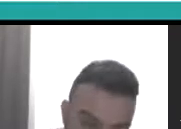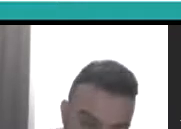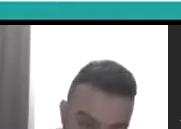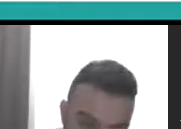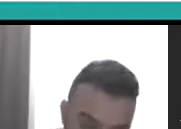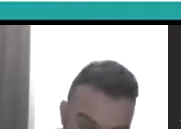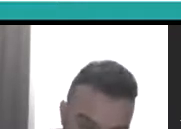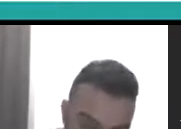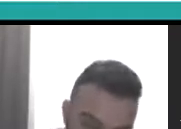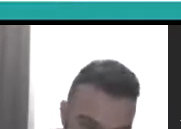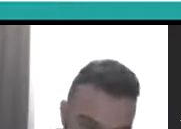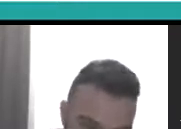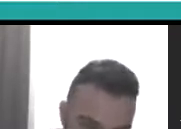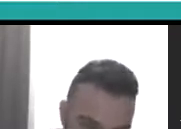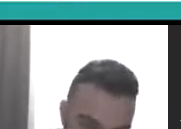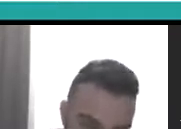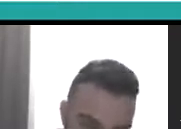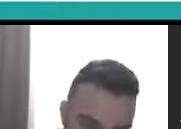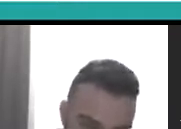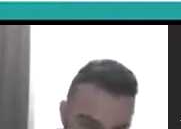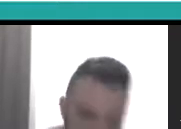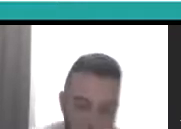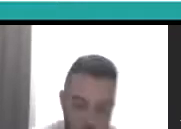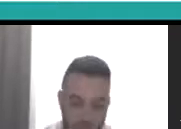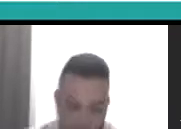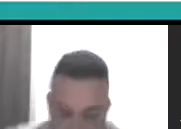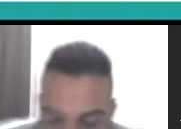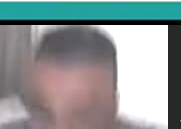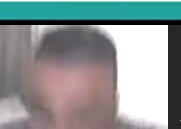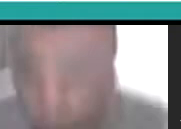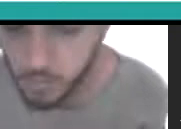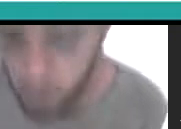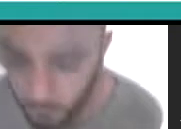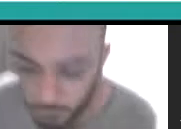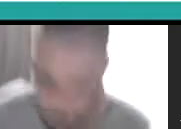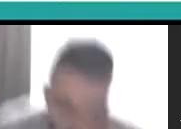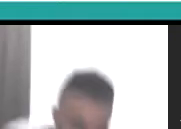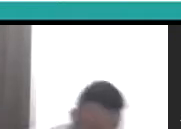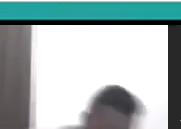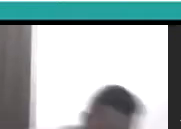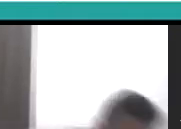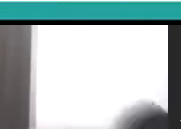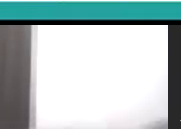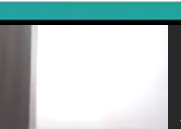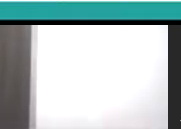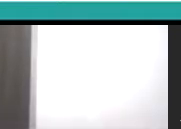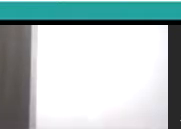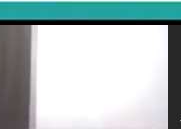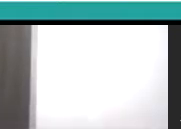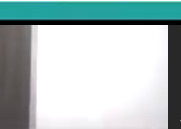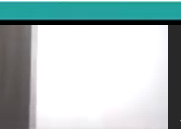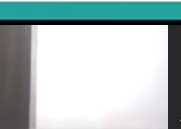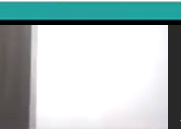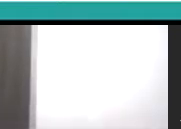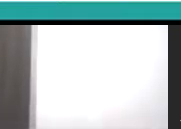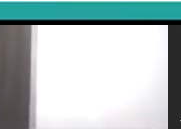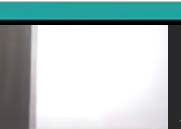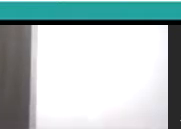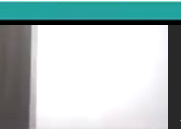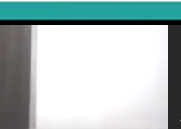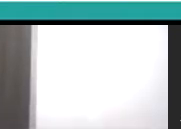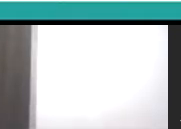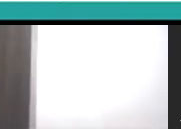água, aliás, com uma molécula de álcool, ele vai perder moléculas de água. Então, é igual que